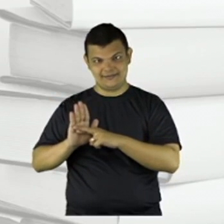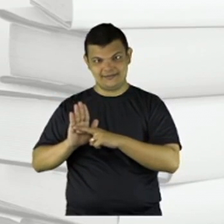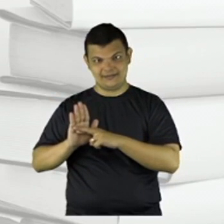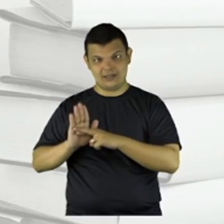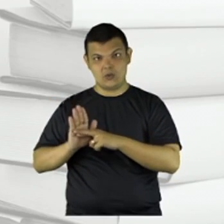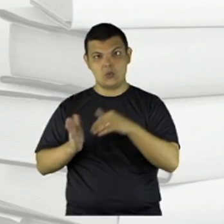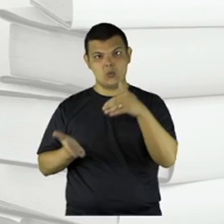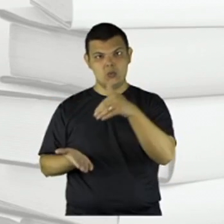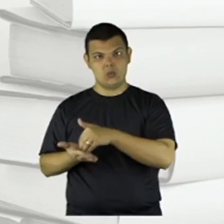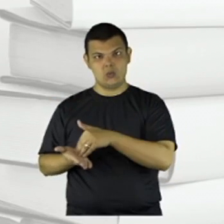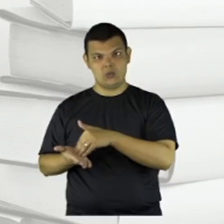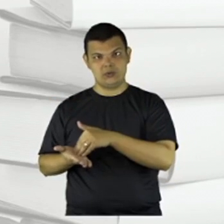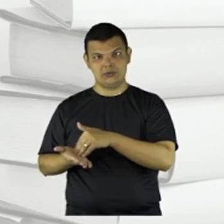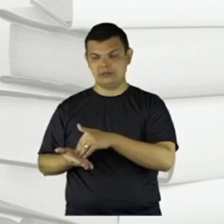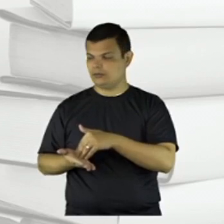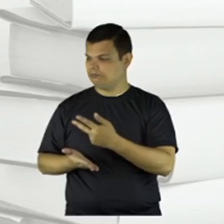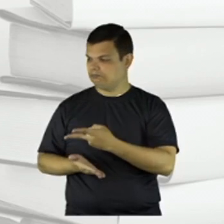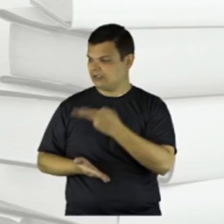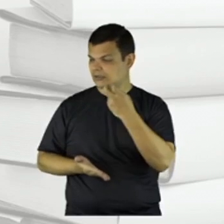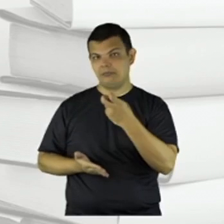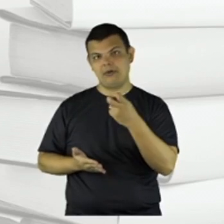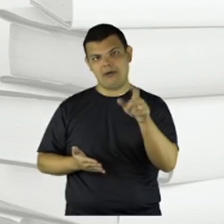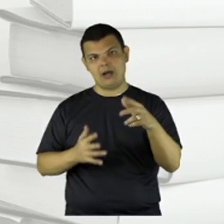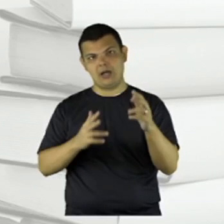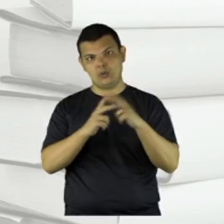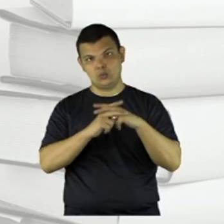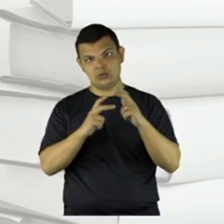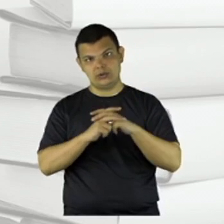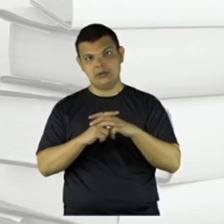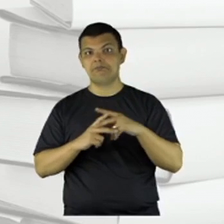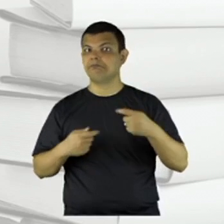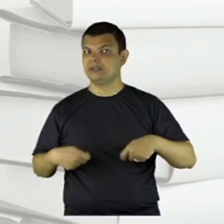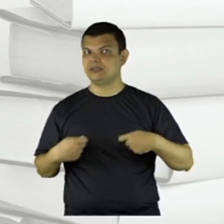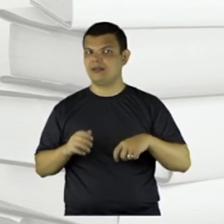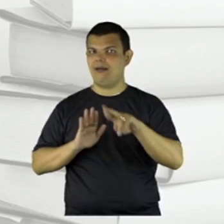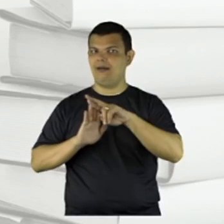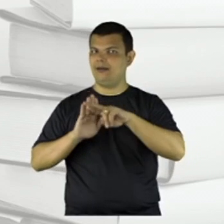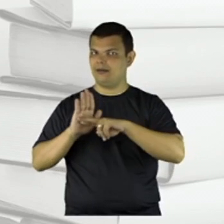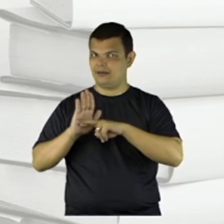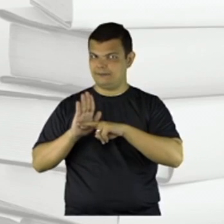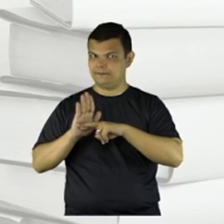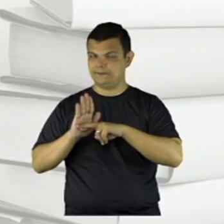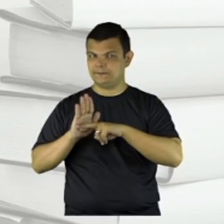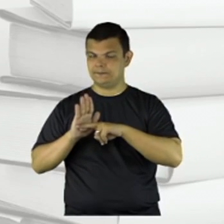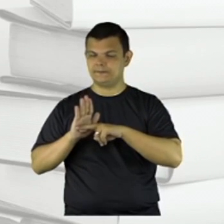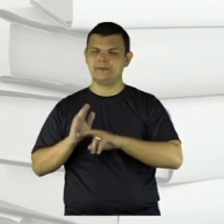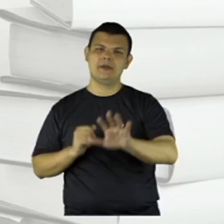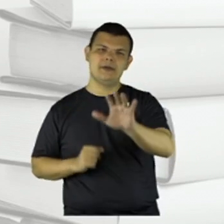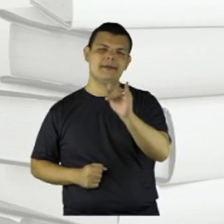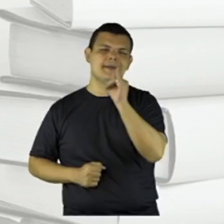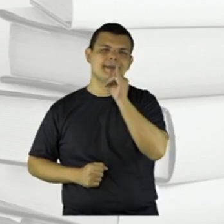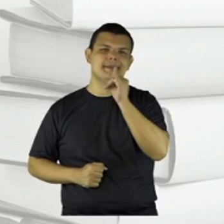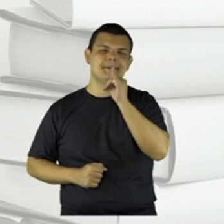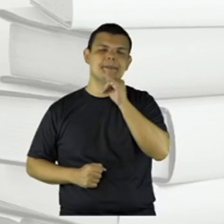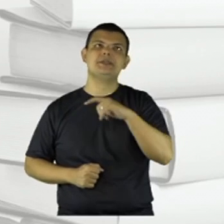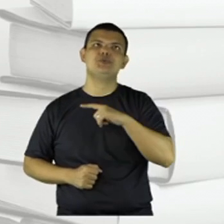a última forma para a gente identificar uma luta é a presença de regras. Então, digamos que você está